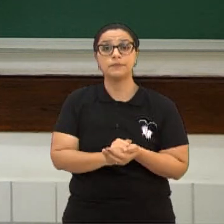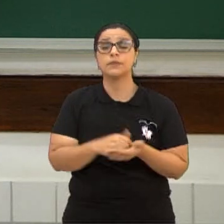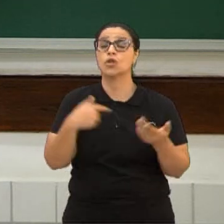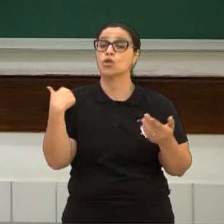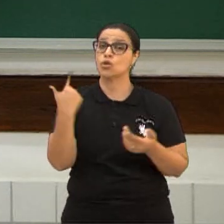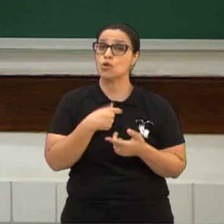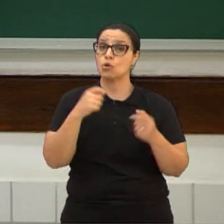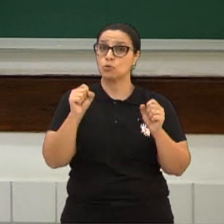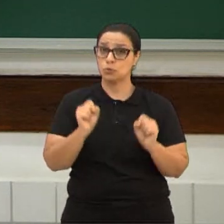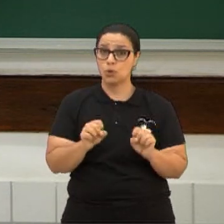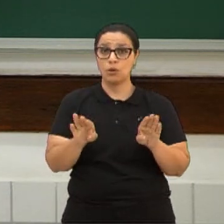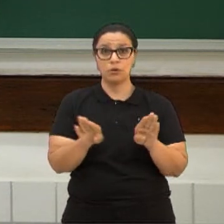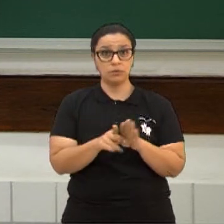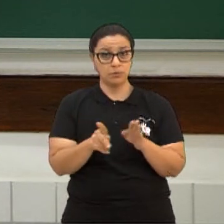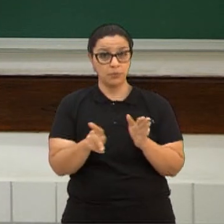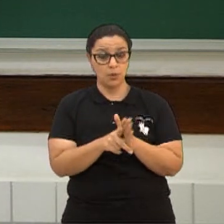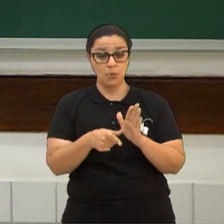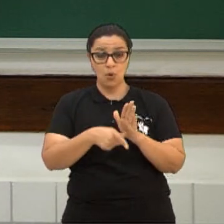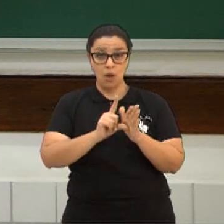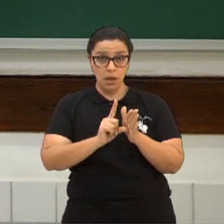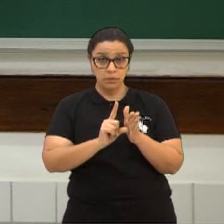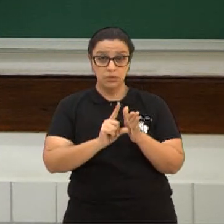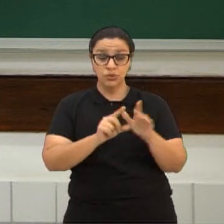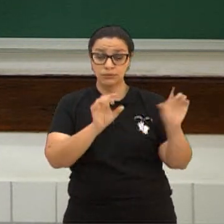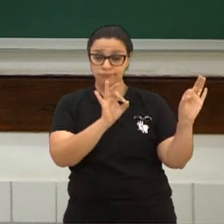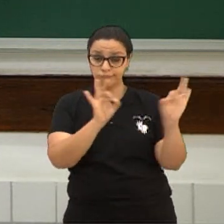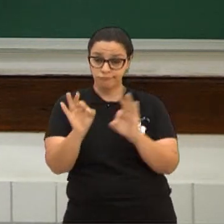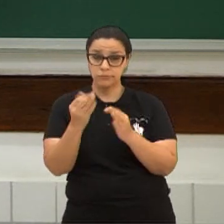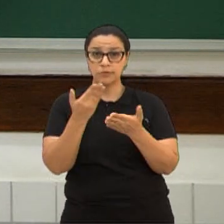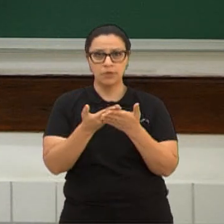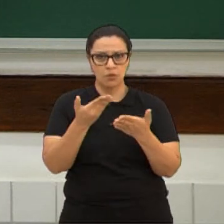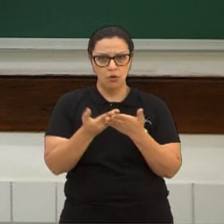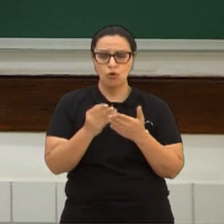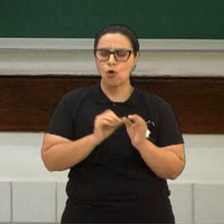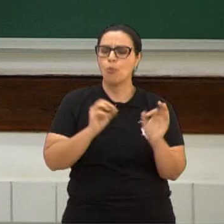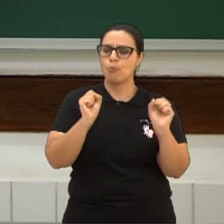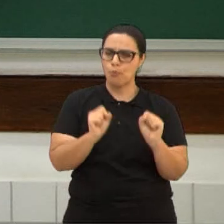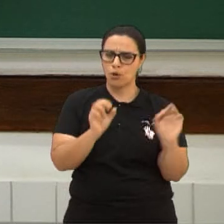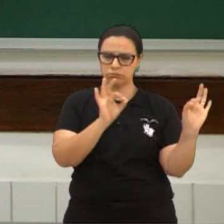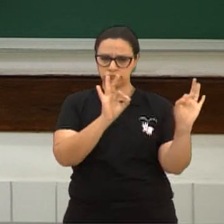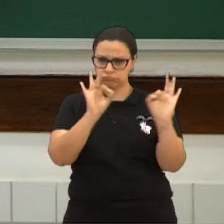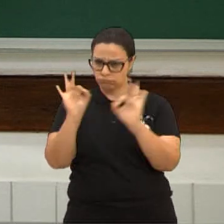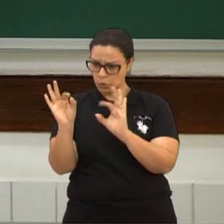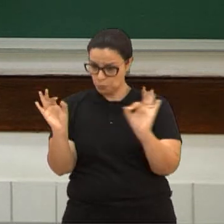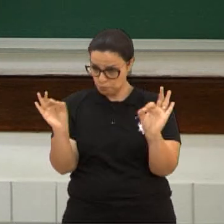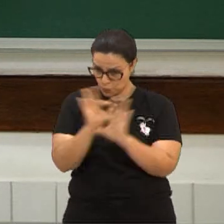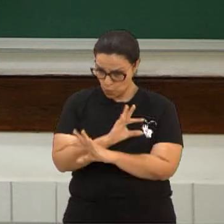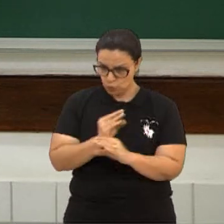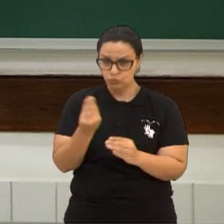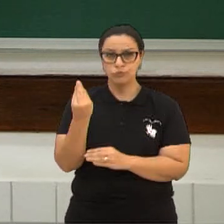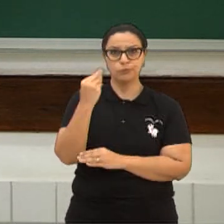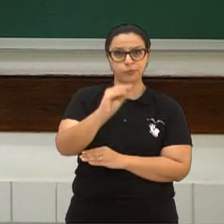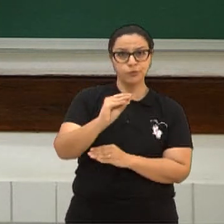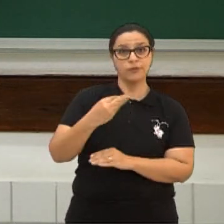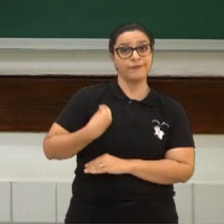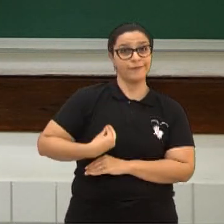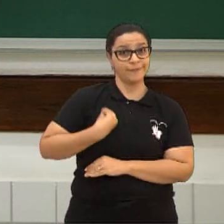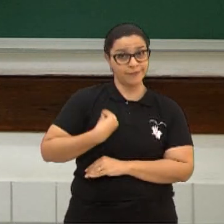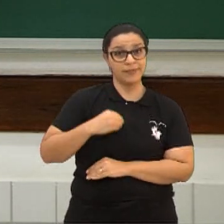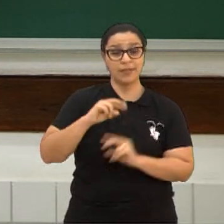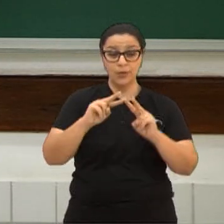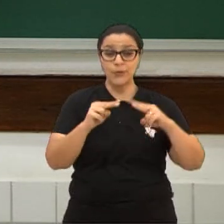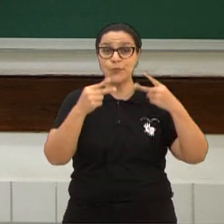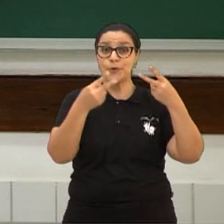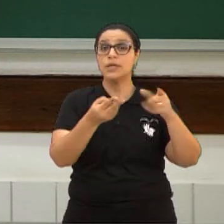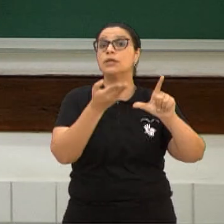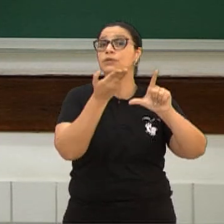você faz a sua presença antes de você ver a aula, ou você faz depois de fazer a aula, mas você não pode